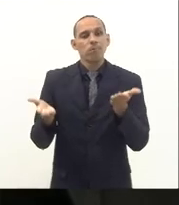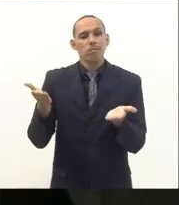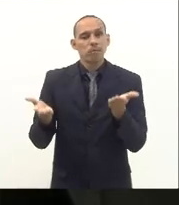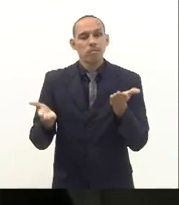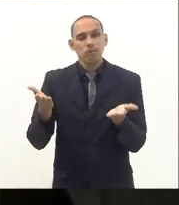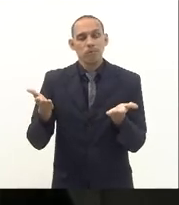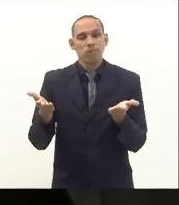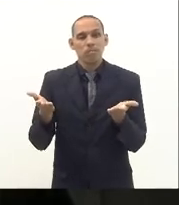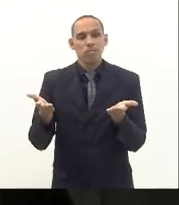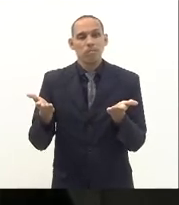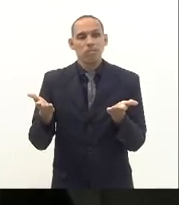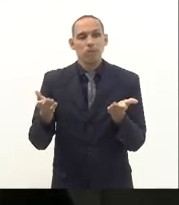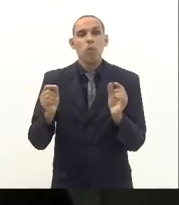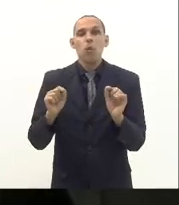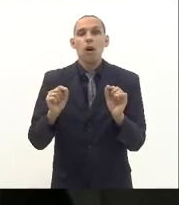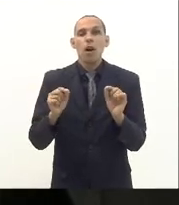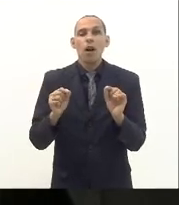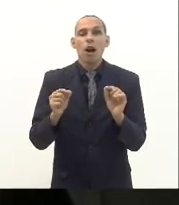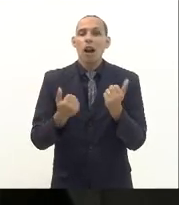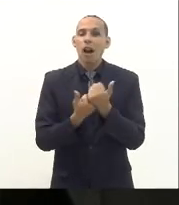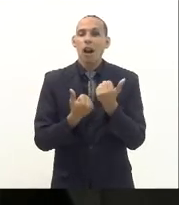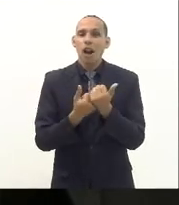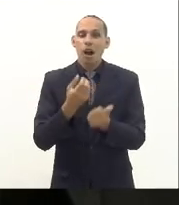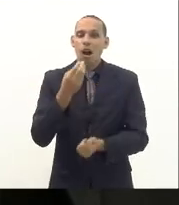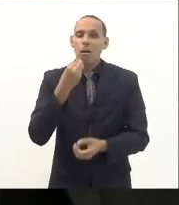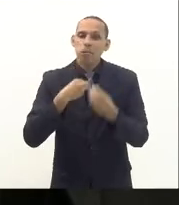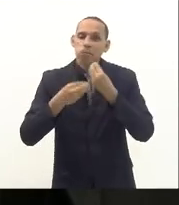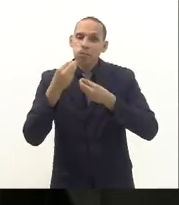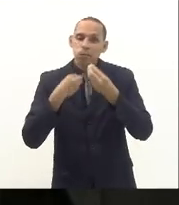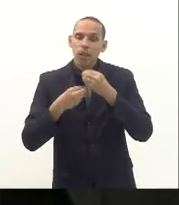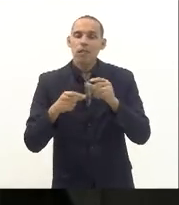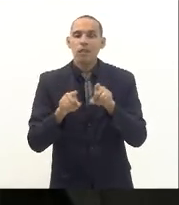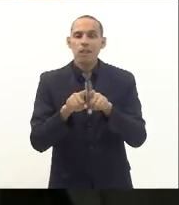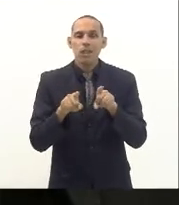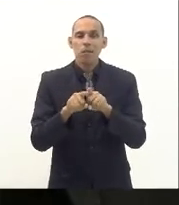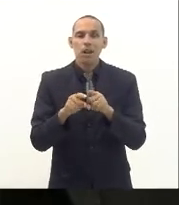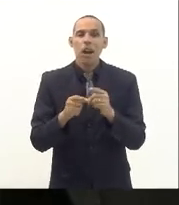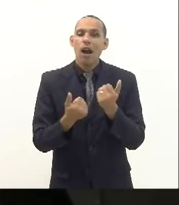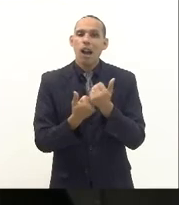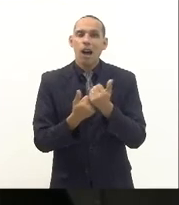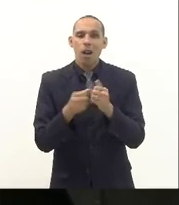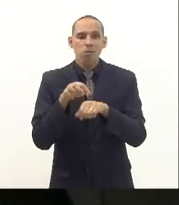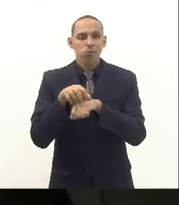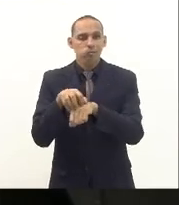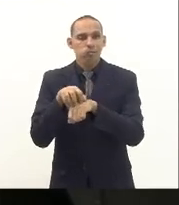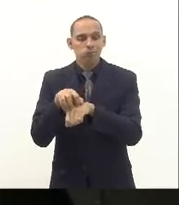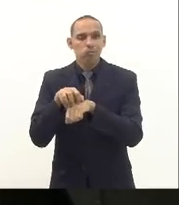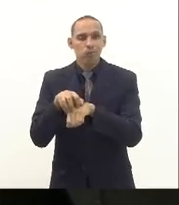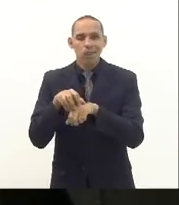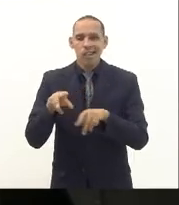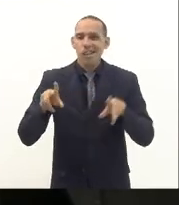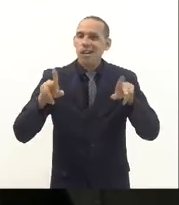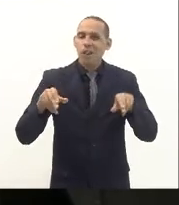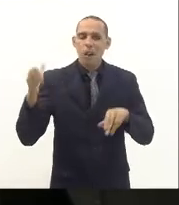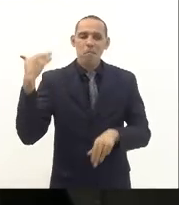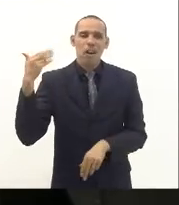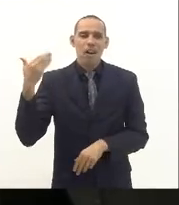do auxílio-alimentação auxílio-transporte ao que tinham